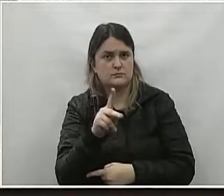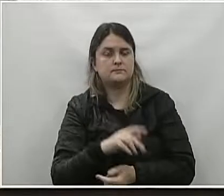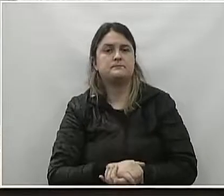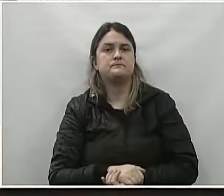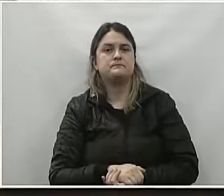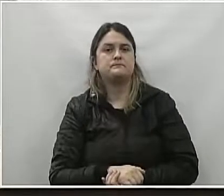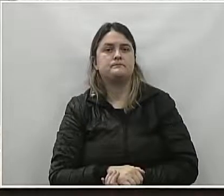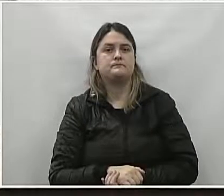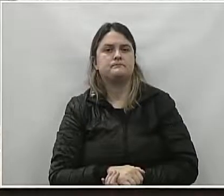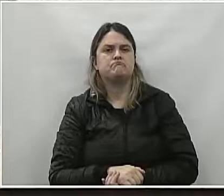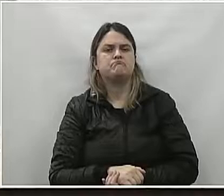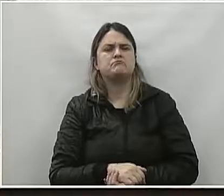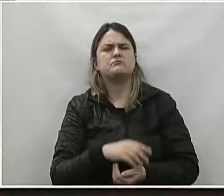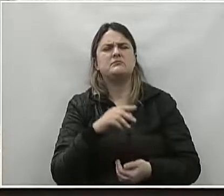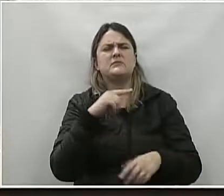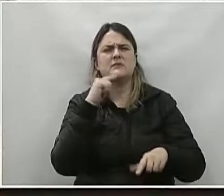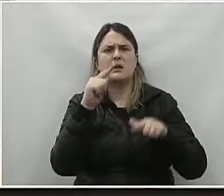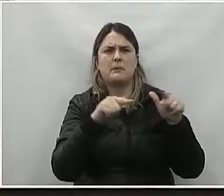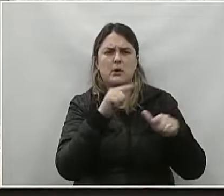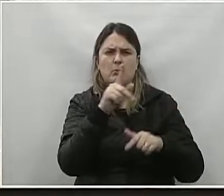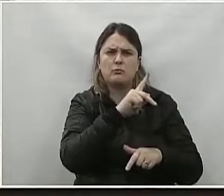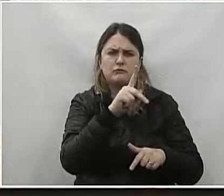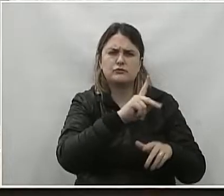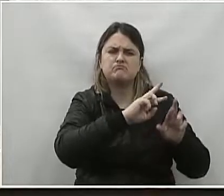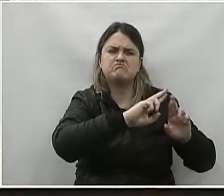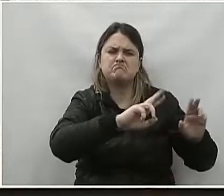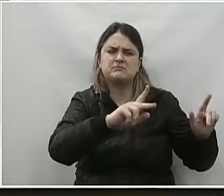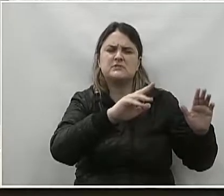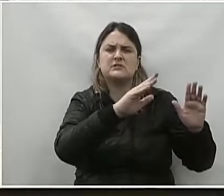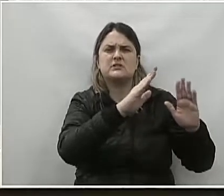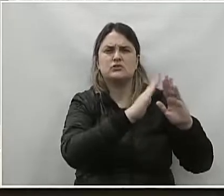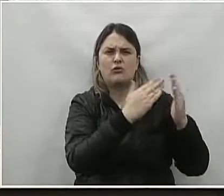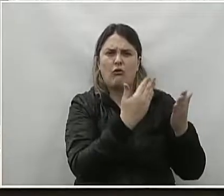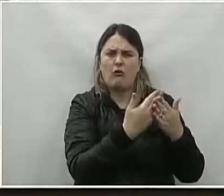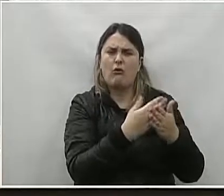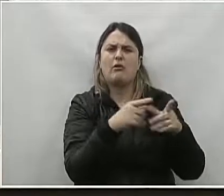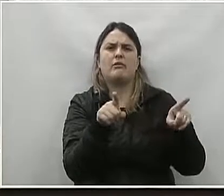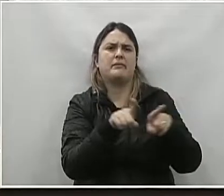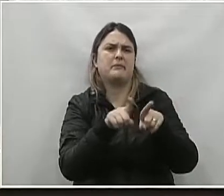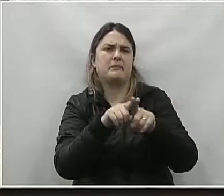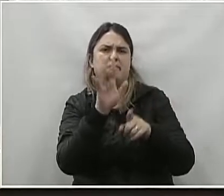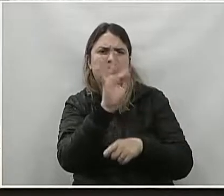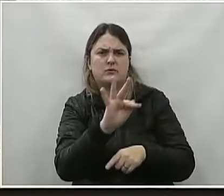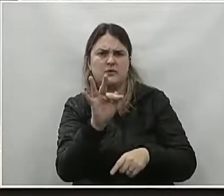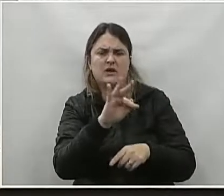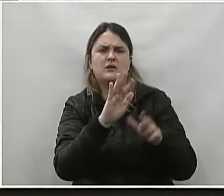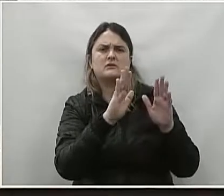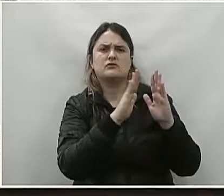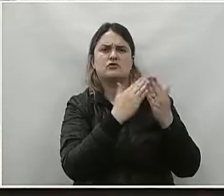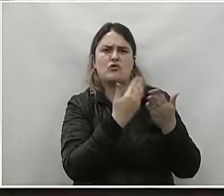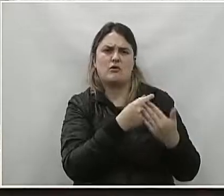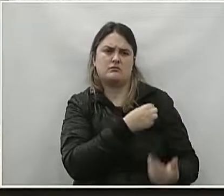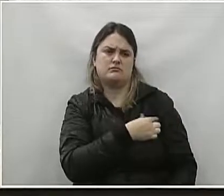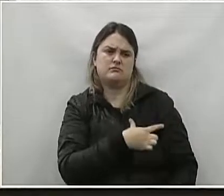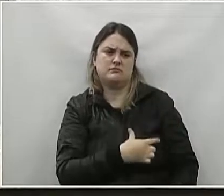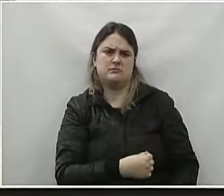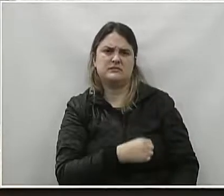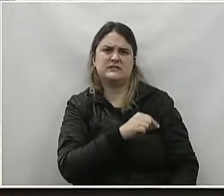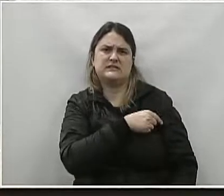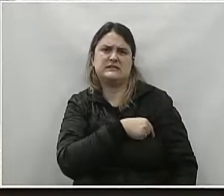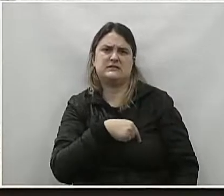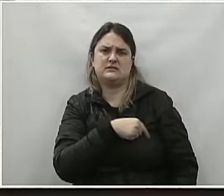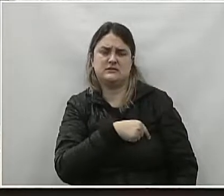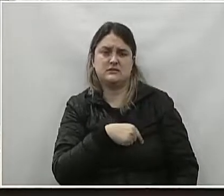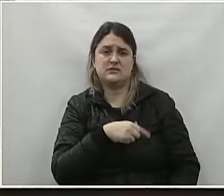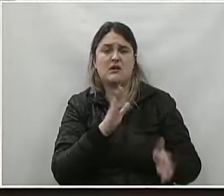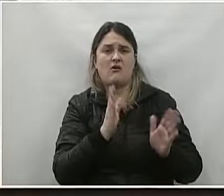Foi professora em diversas escolas e faculdades, Colégio Santos Anjos, Cid Gonzaga, FAF,